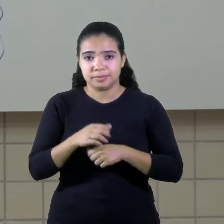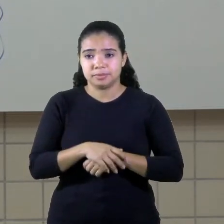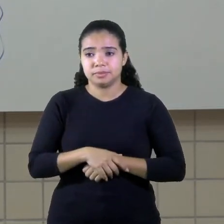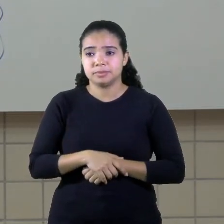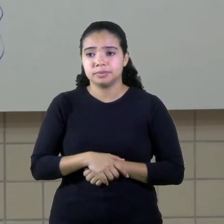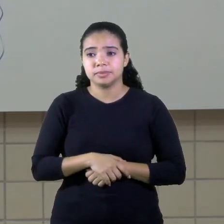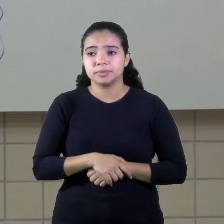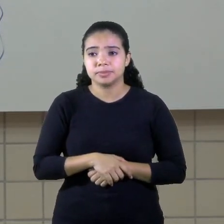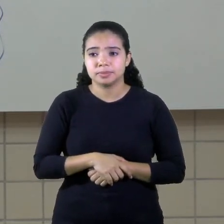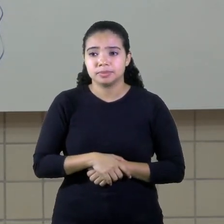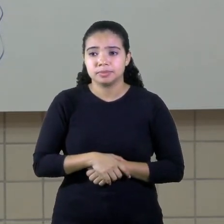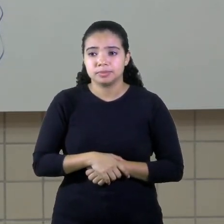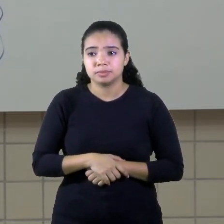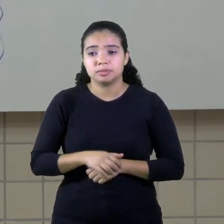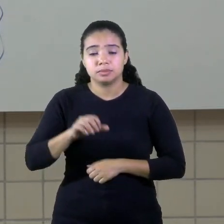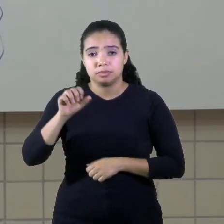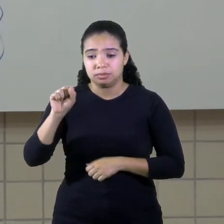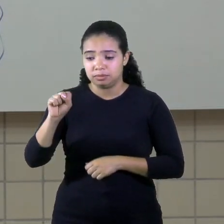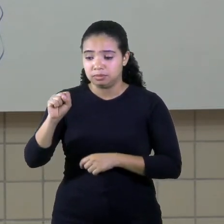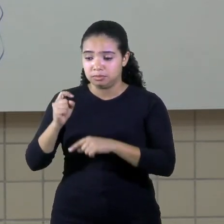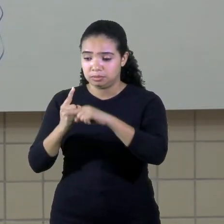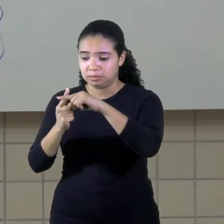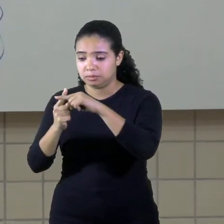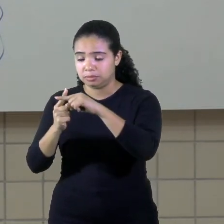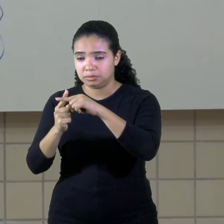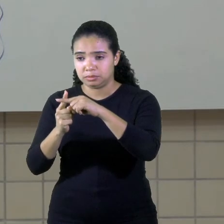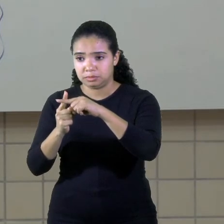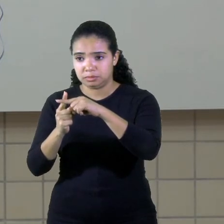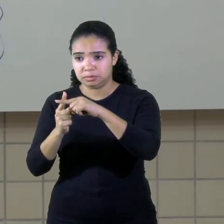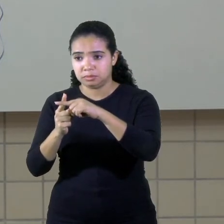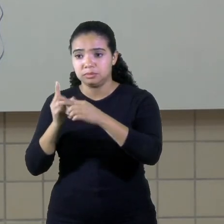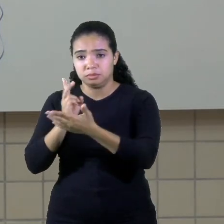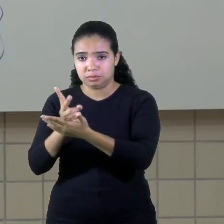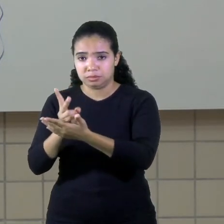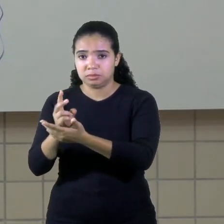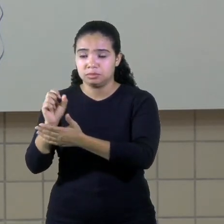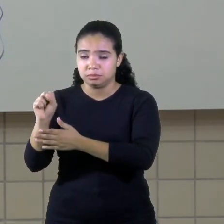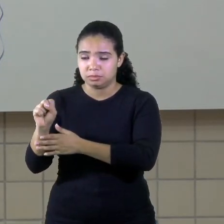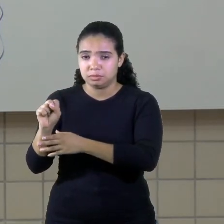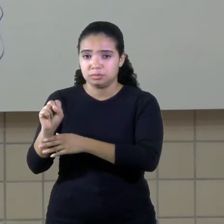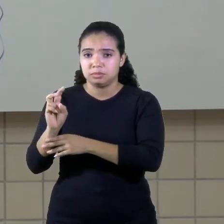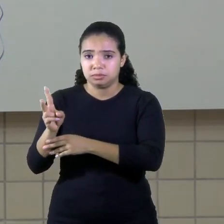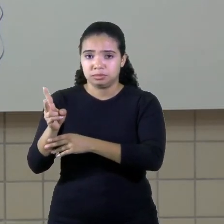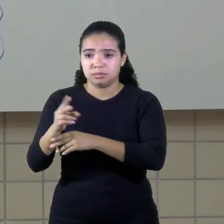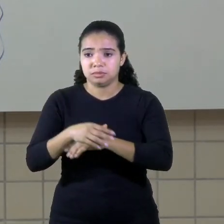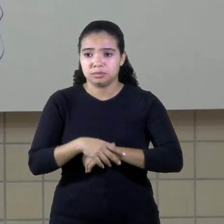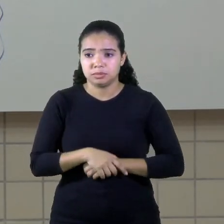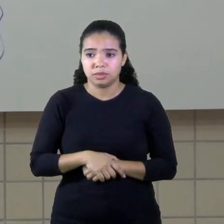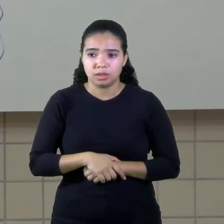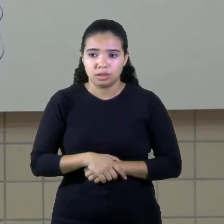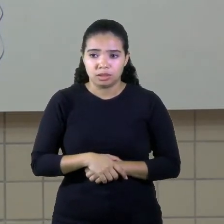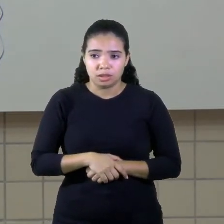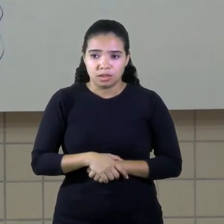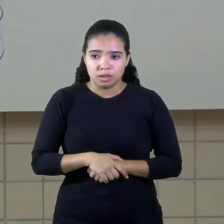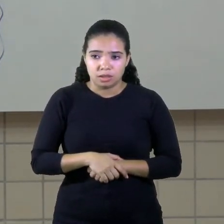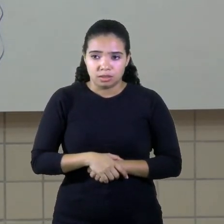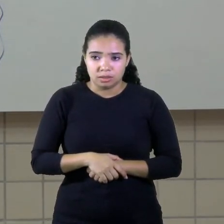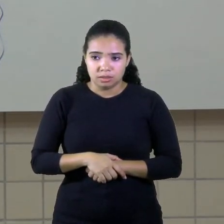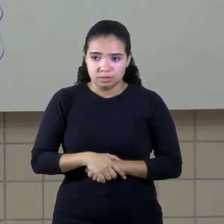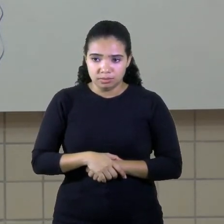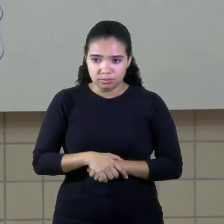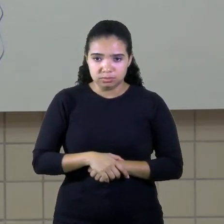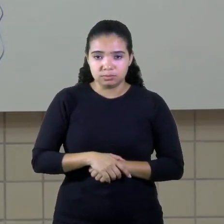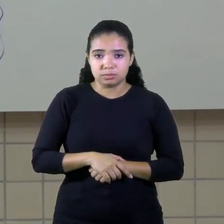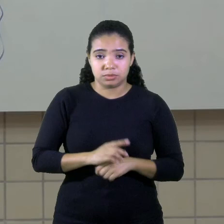Bom, o 8 é positivo e está depois do igual. Ele permanece com a mesma operação. O que está positivo vai para o outro